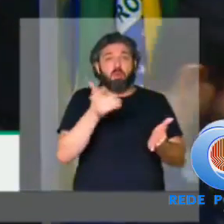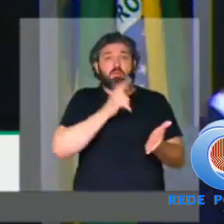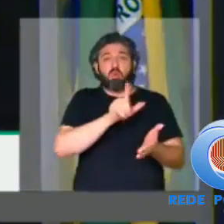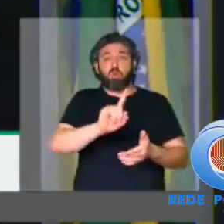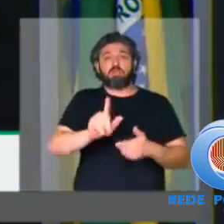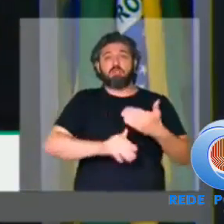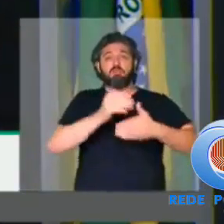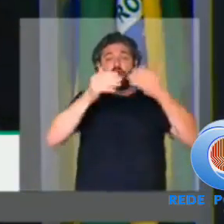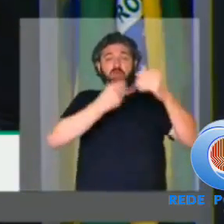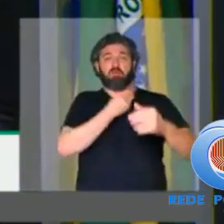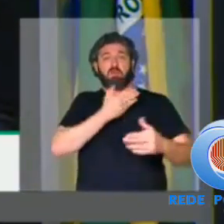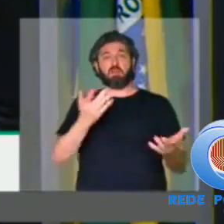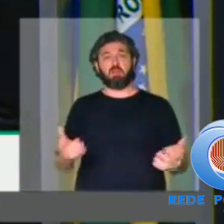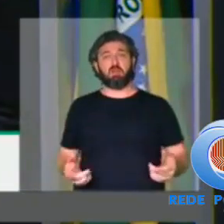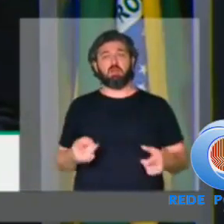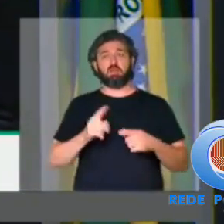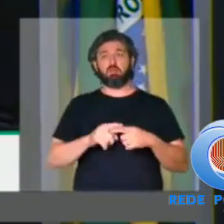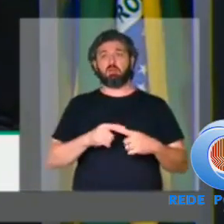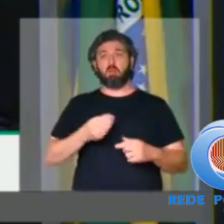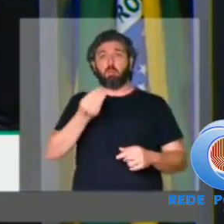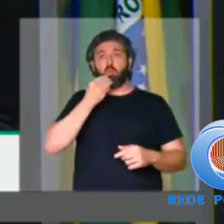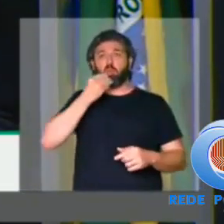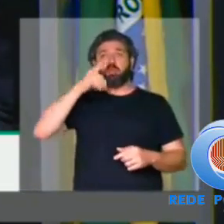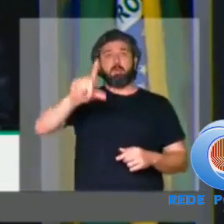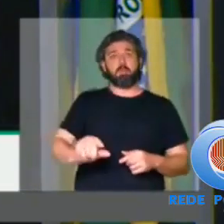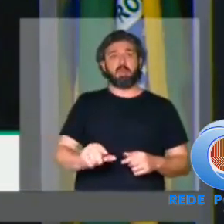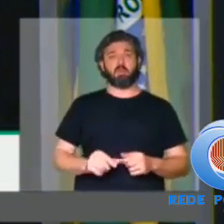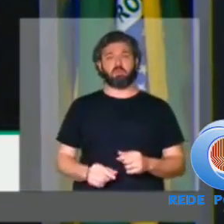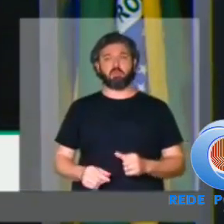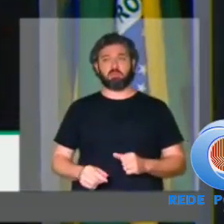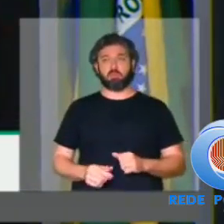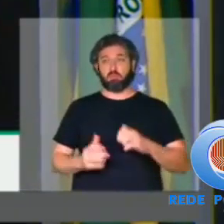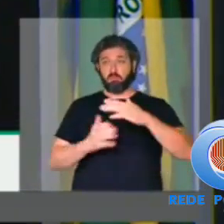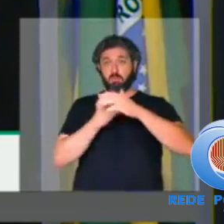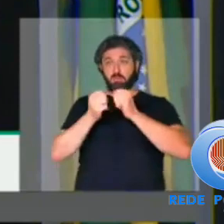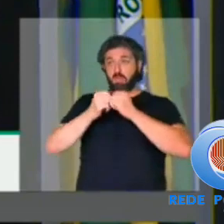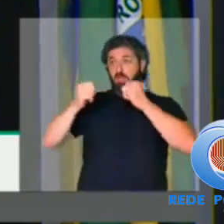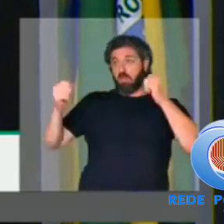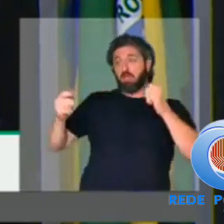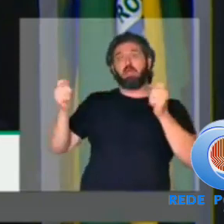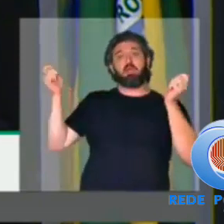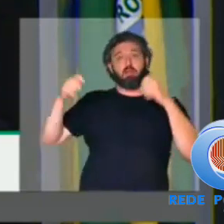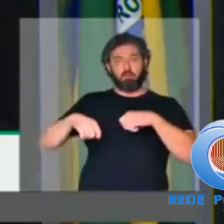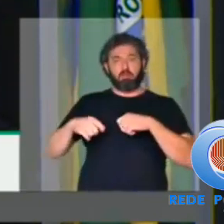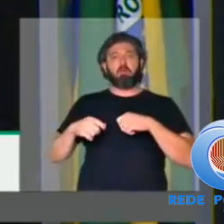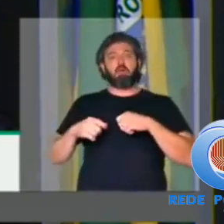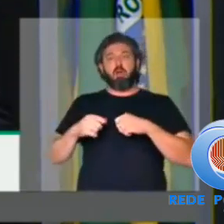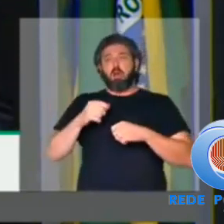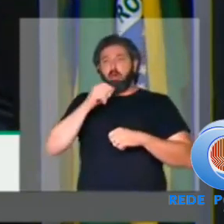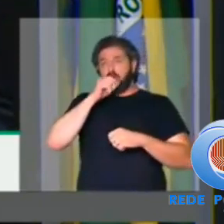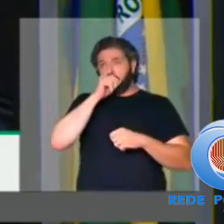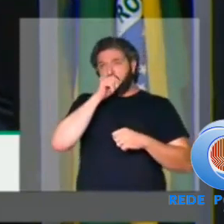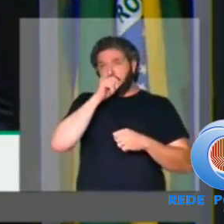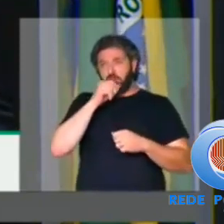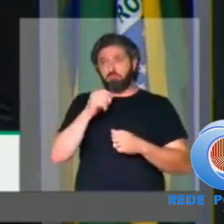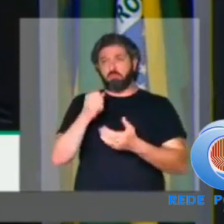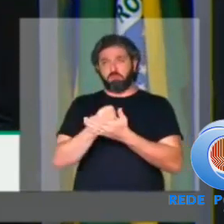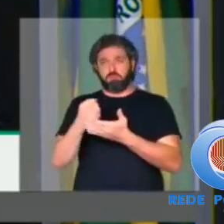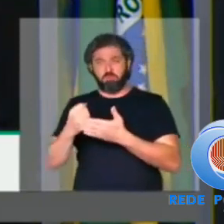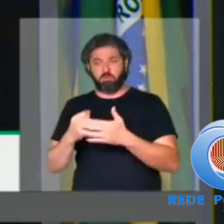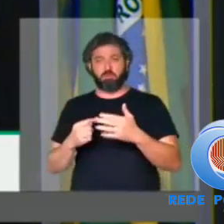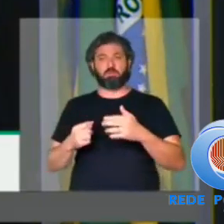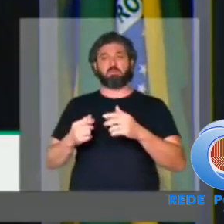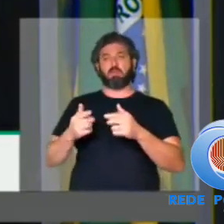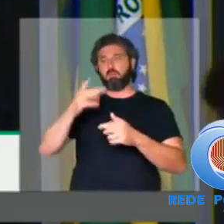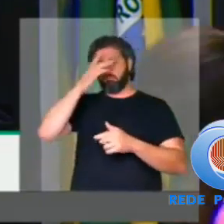conseguir crescer na vida, porque ele tem muito menos chance. Uma grande empresa tem condições de poder contratar